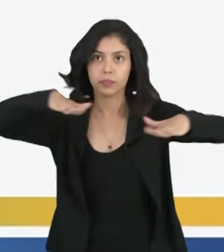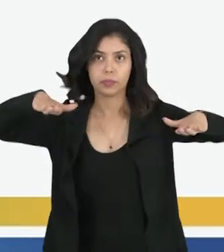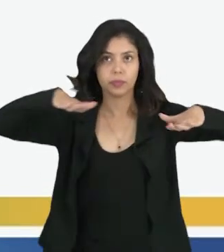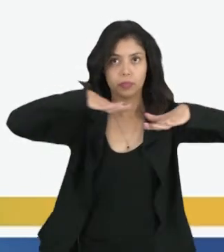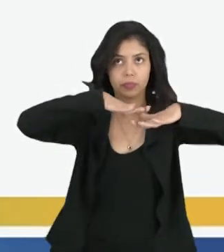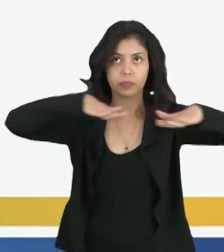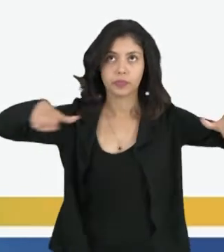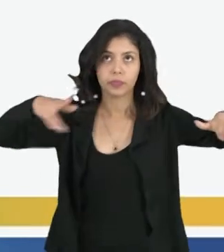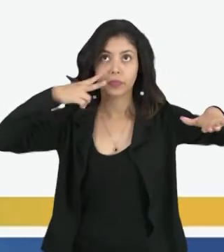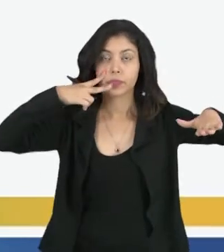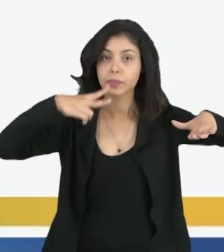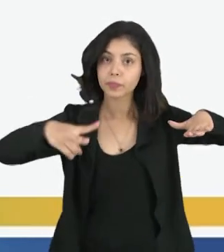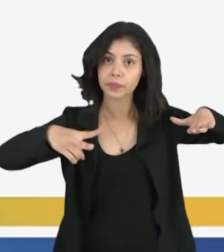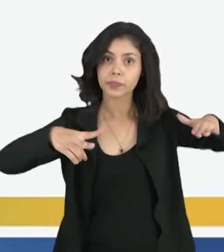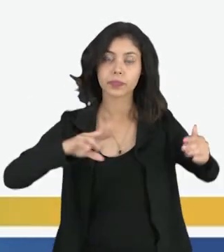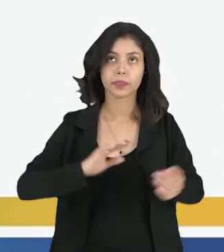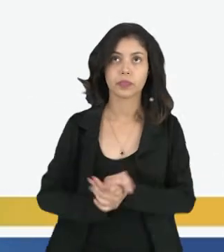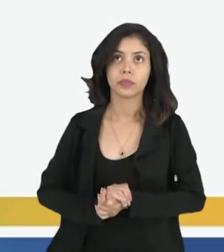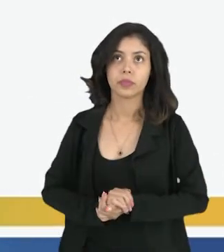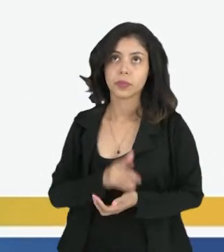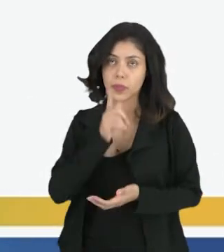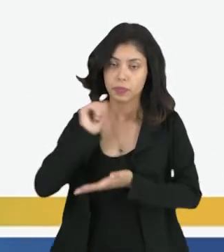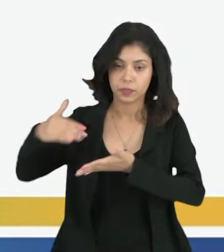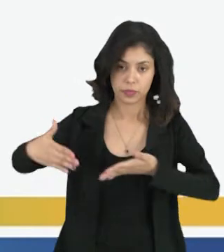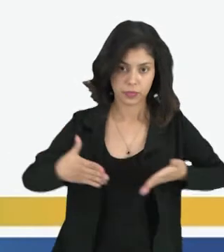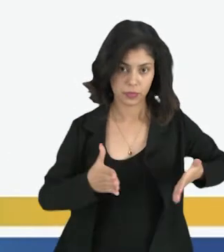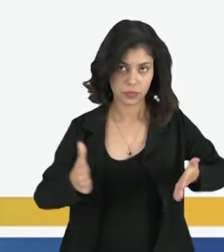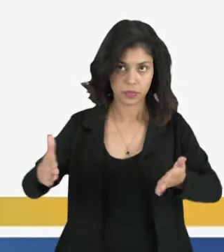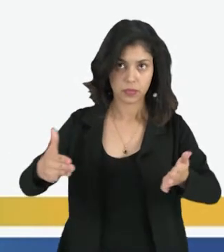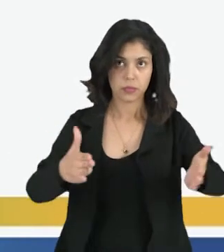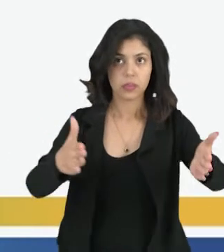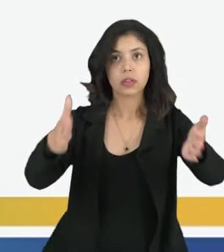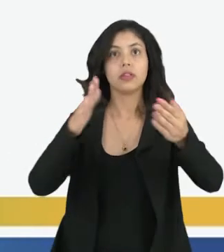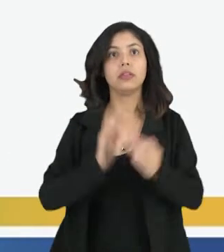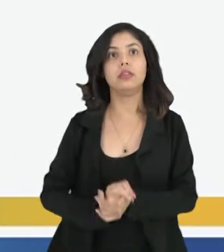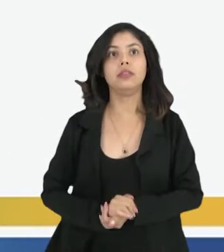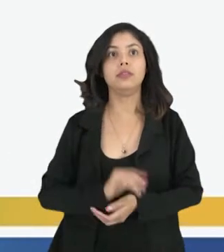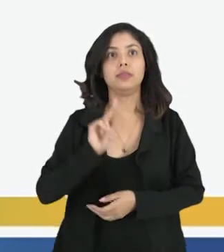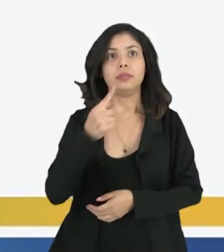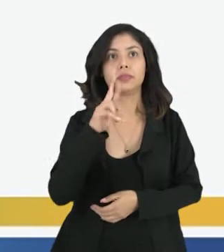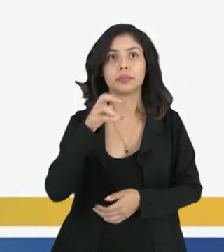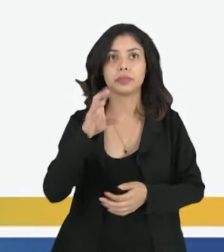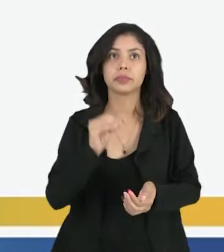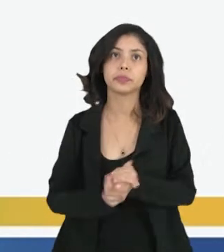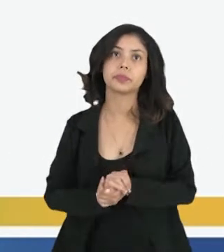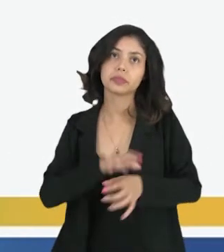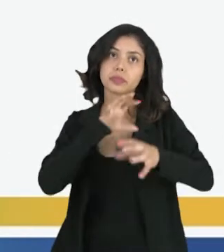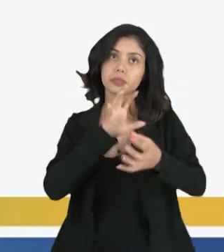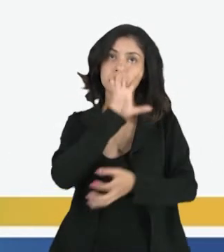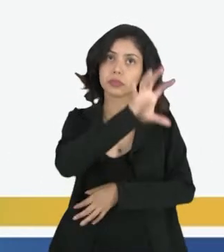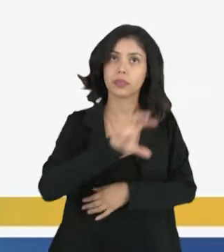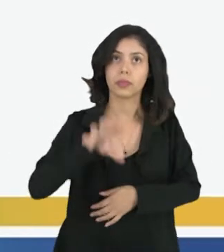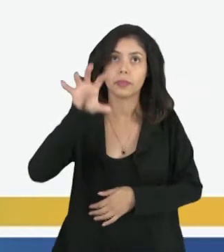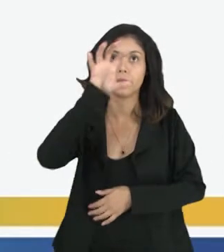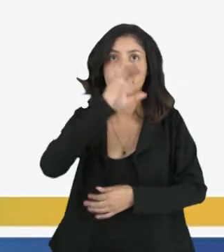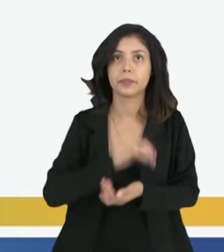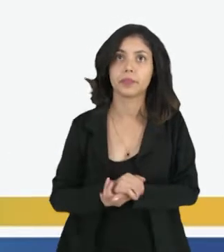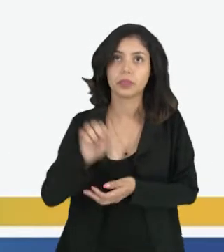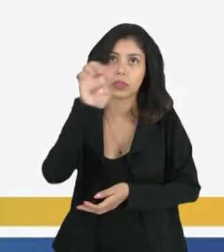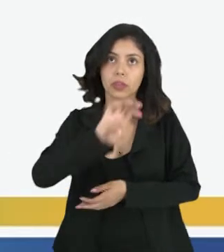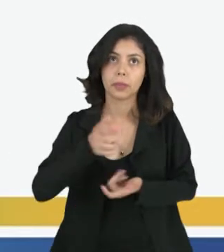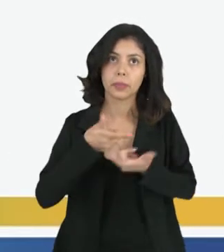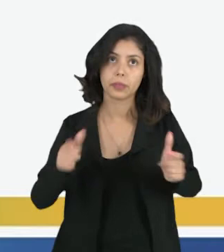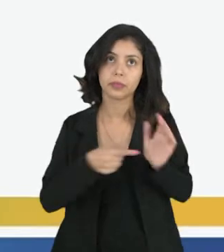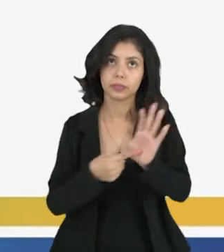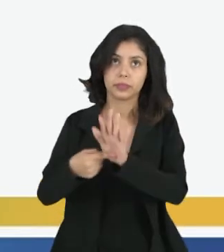planície são preenchidas por água. Quanto à hidrografia, as regiões que formam a Europa setentrional,